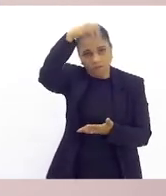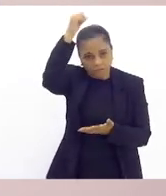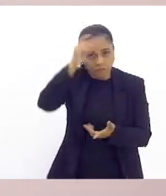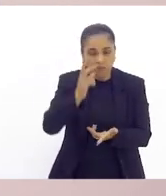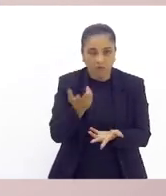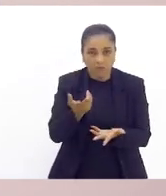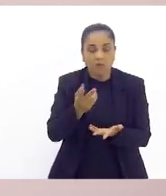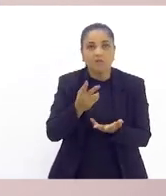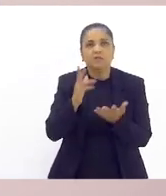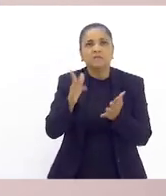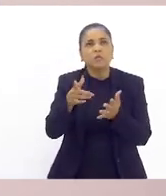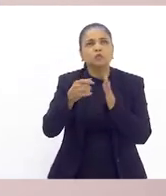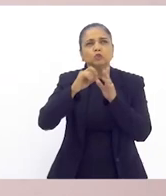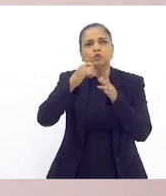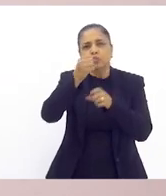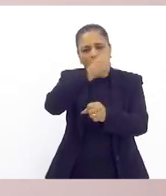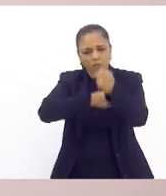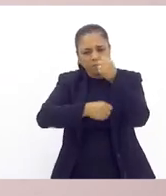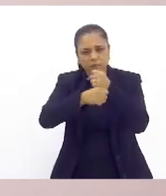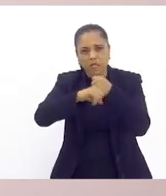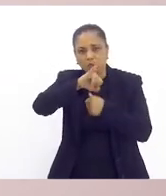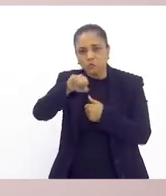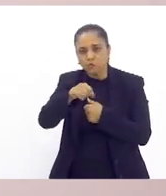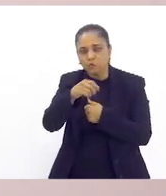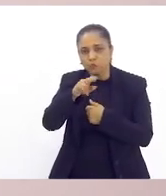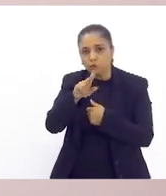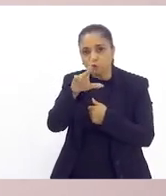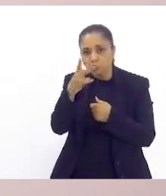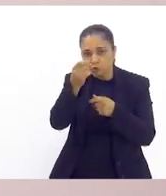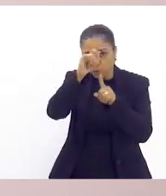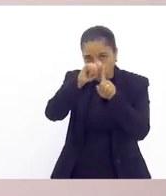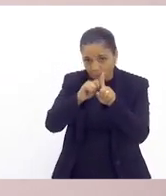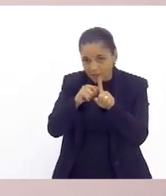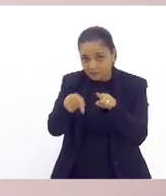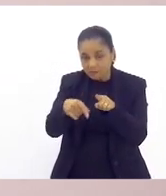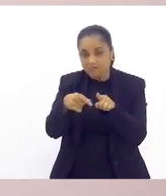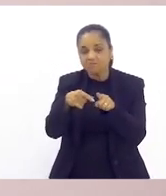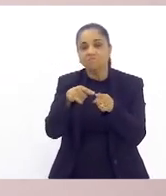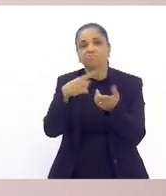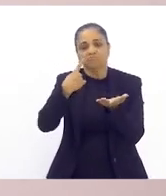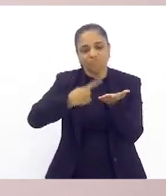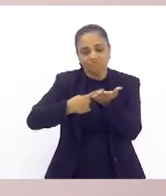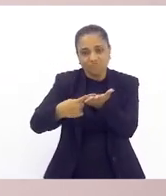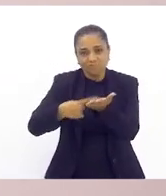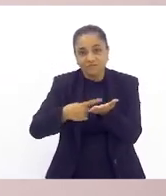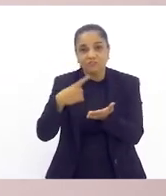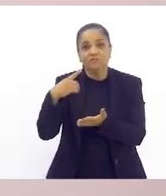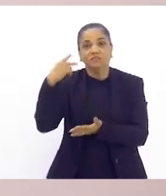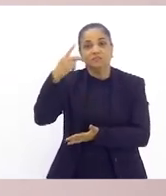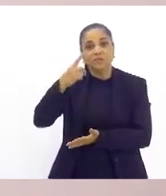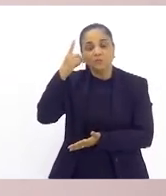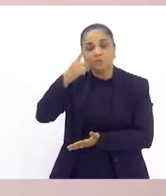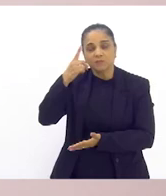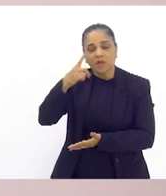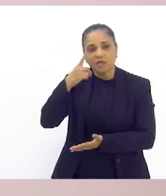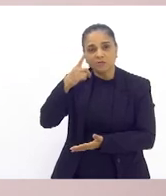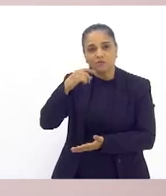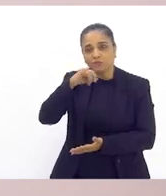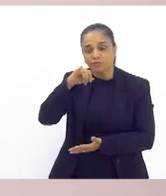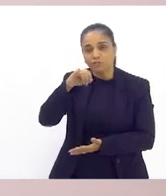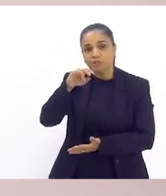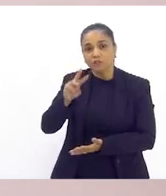em julho do ano passado dia 19 de julho aonde hoje Deputado Gustavo Schmidt estava presente